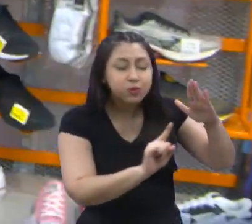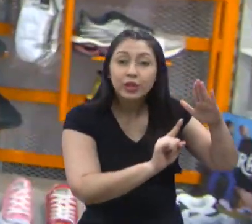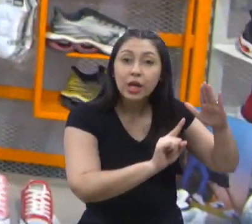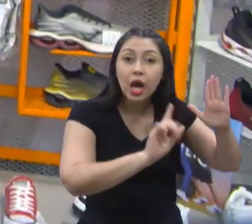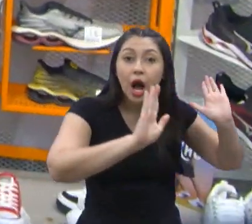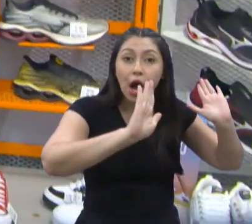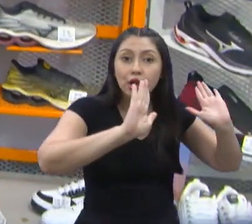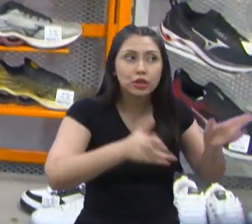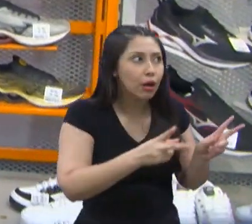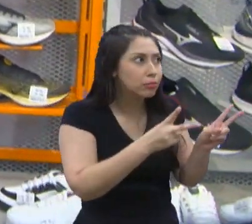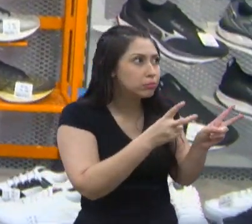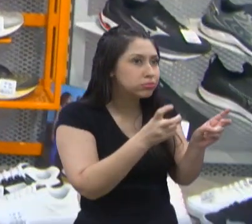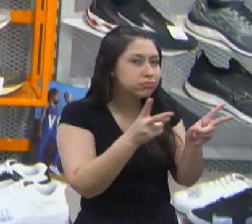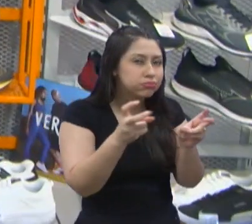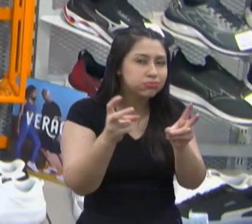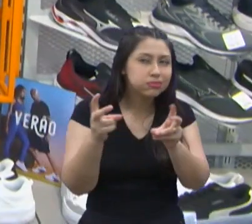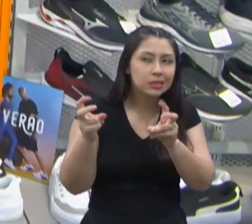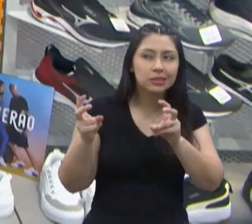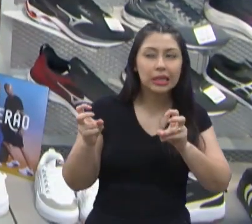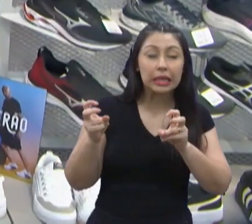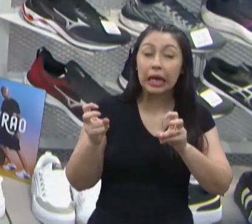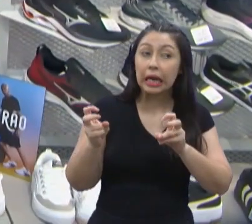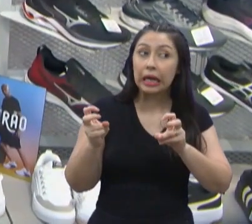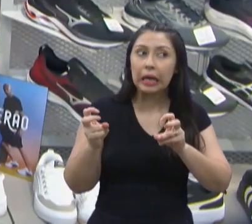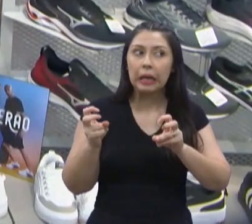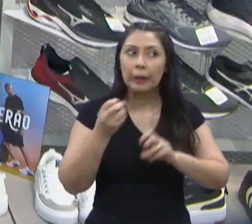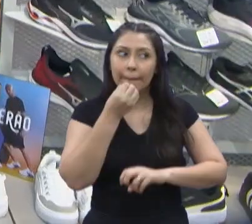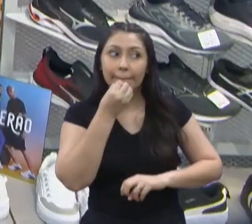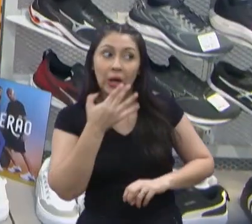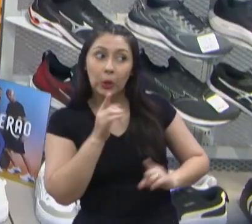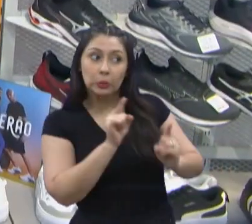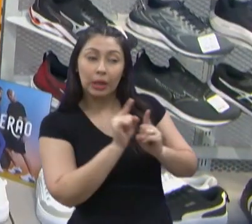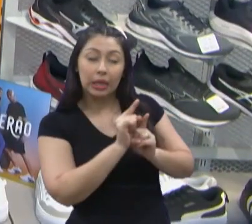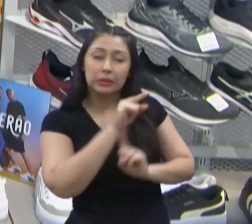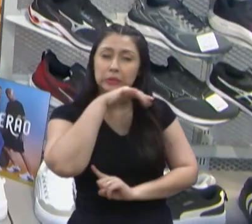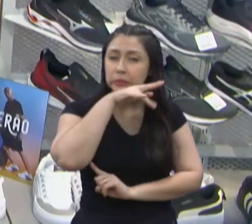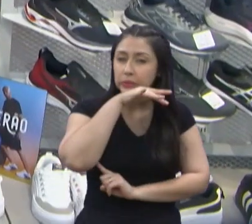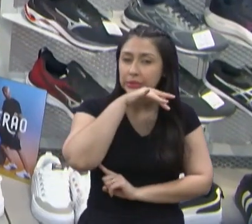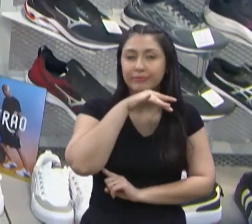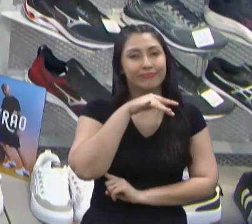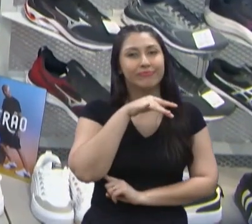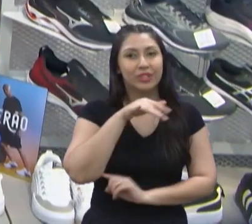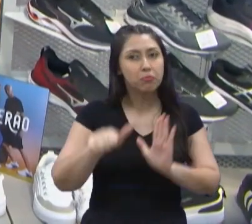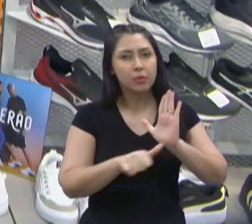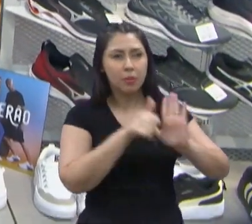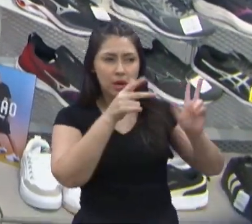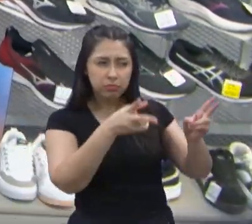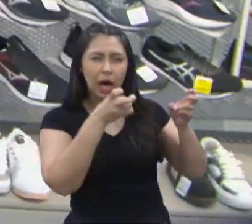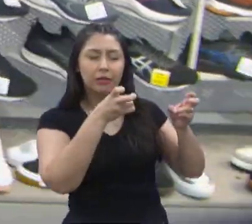a gente já percebe se aquela experiência vai ser boa ou ruim? Pois é. a primeira impressão é a que fica, não é